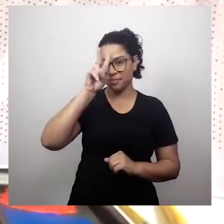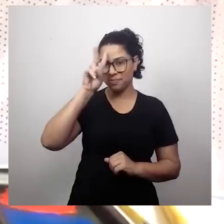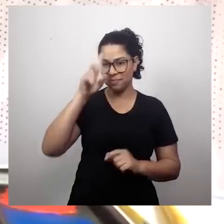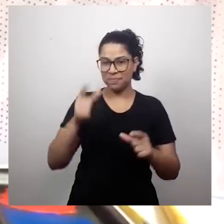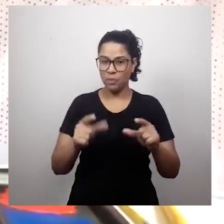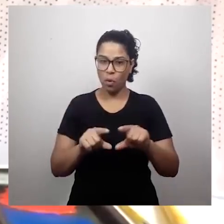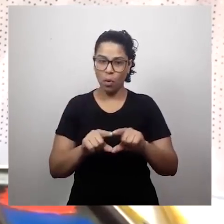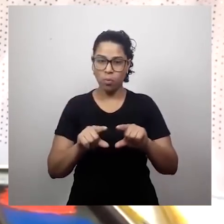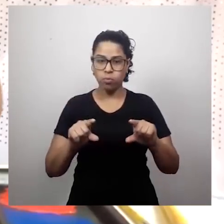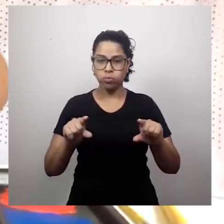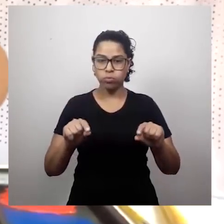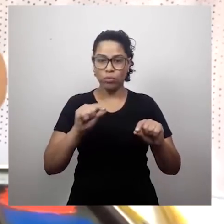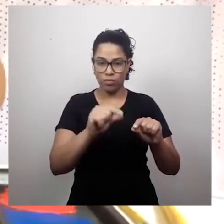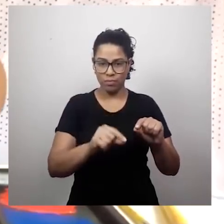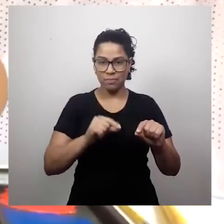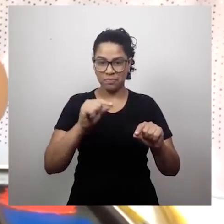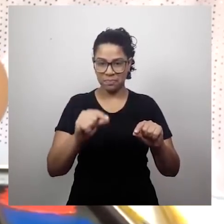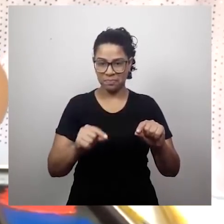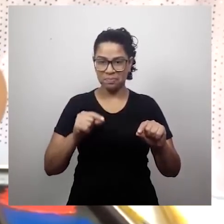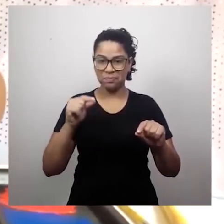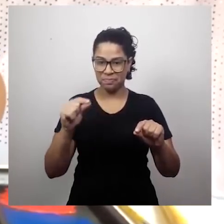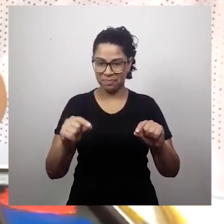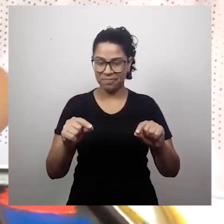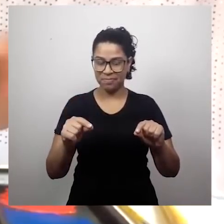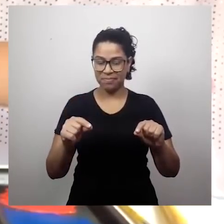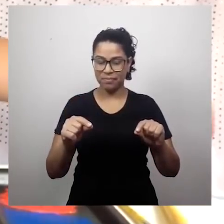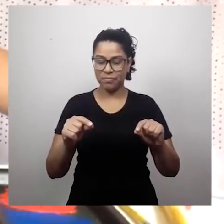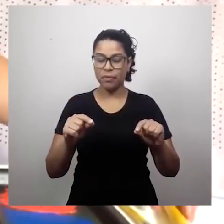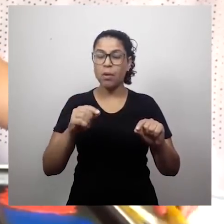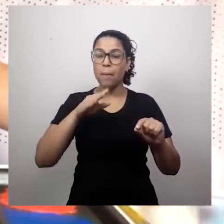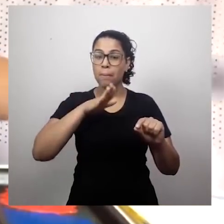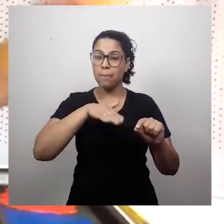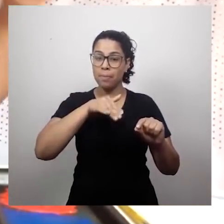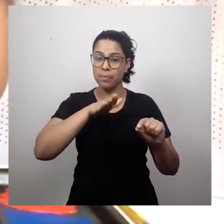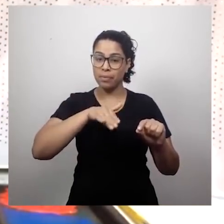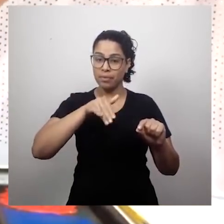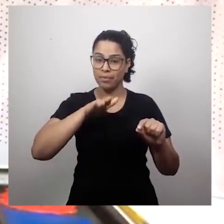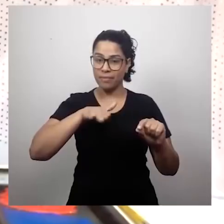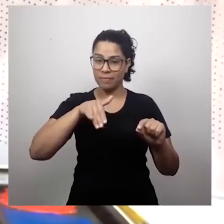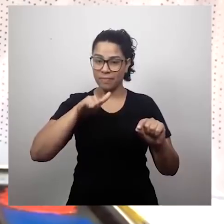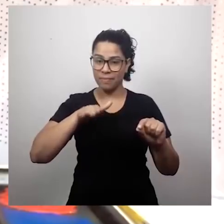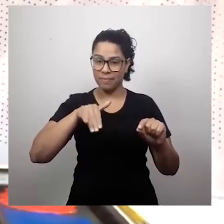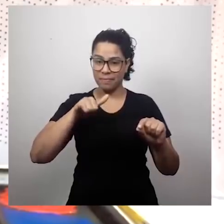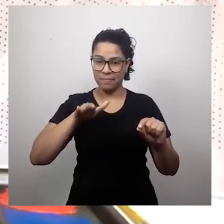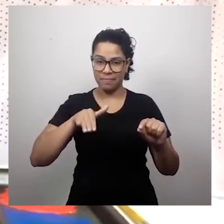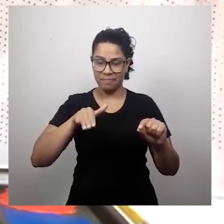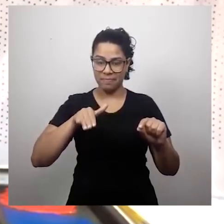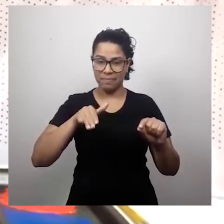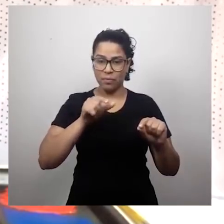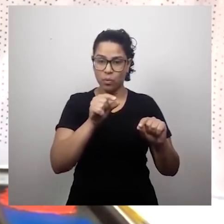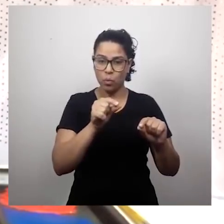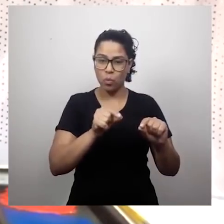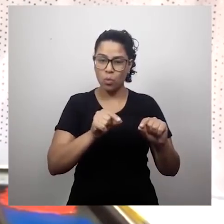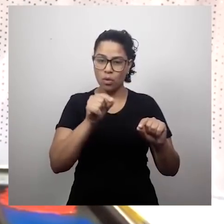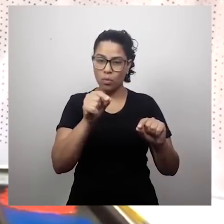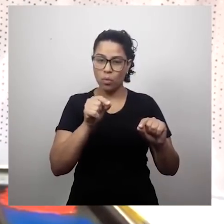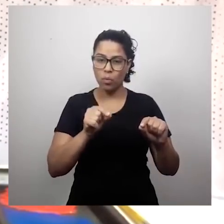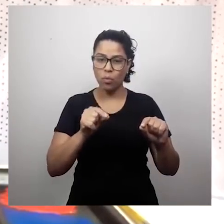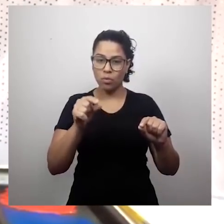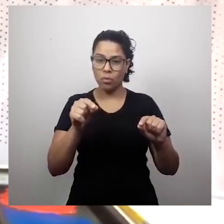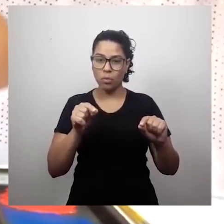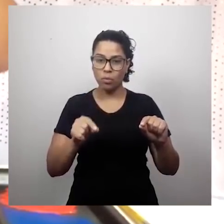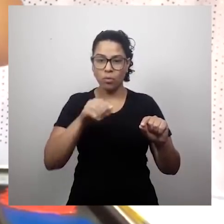Lembra daquele potinho que nós colocamos o barbante? Podemos pintar o barbante